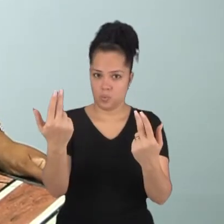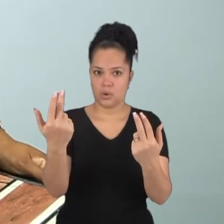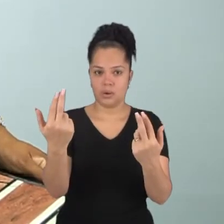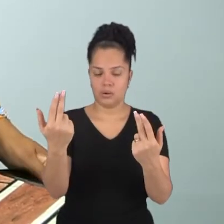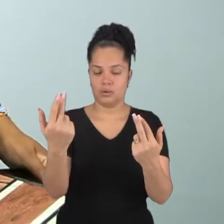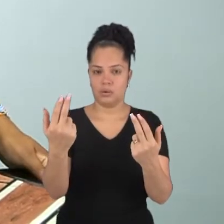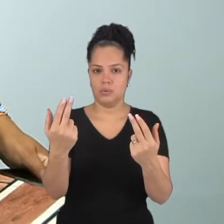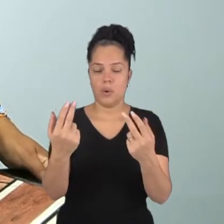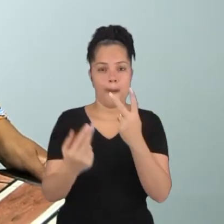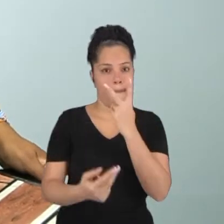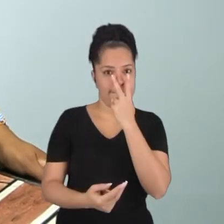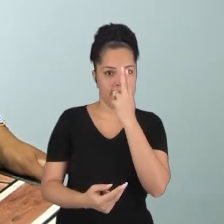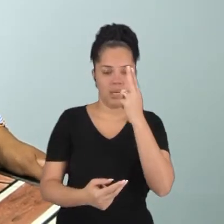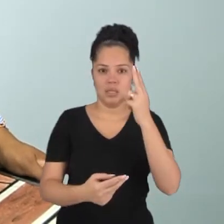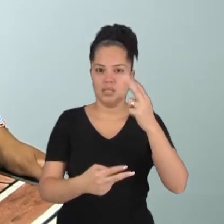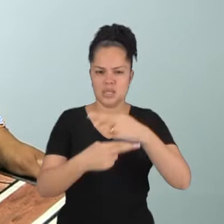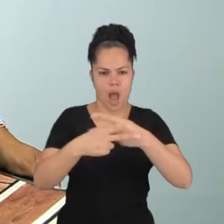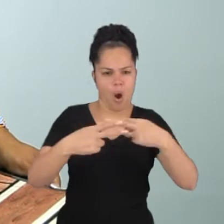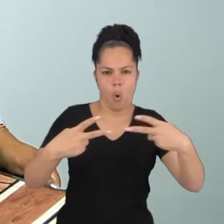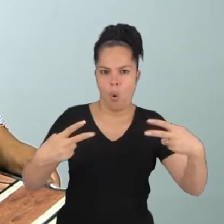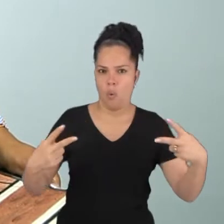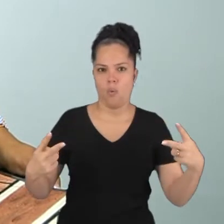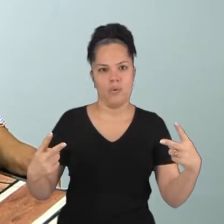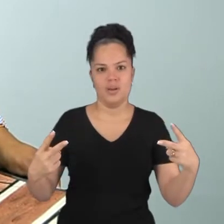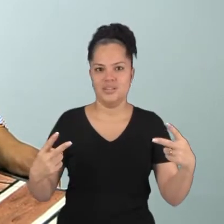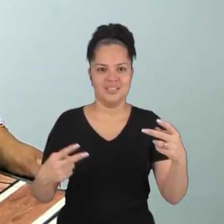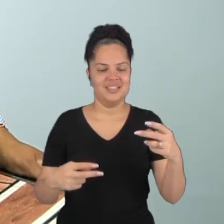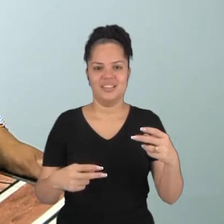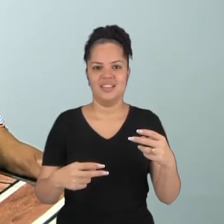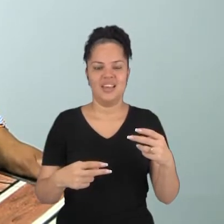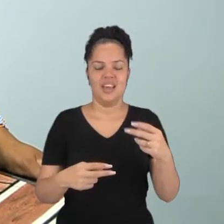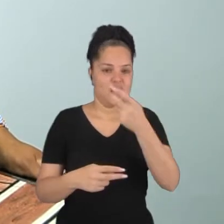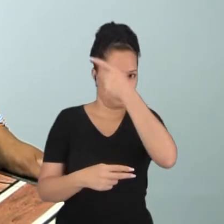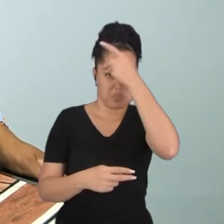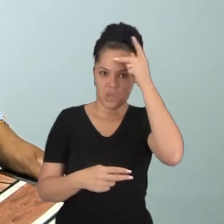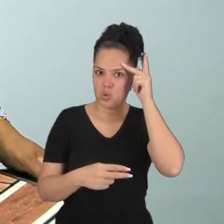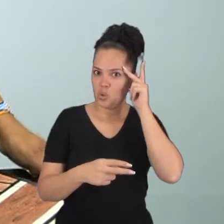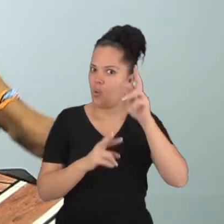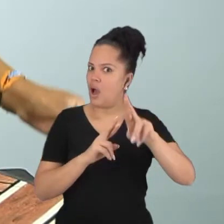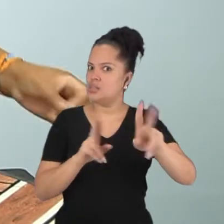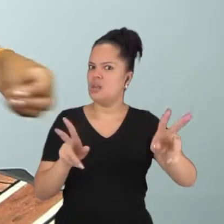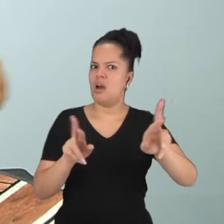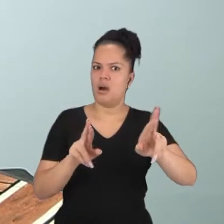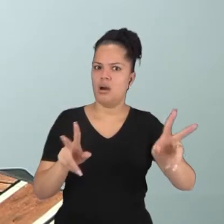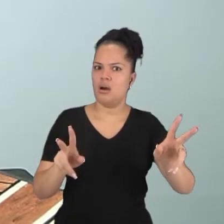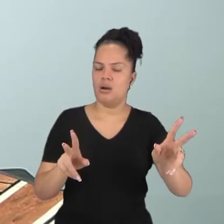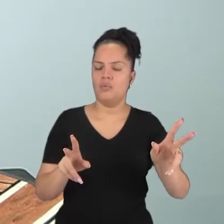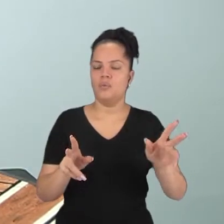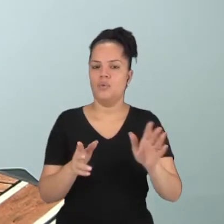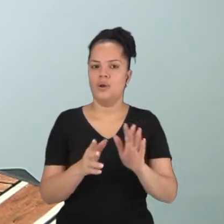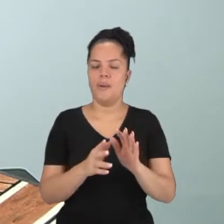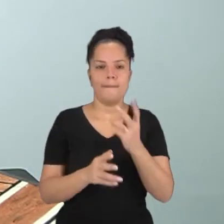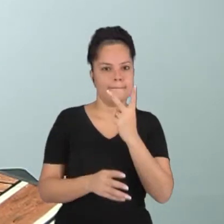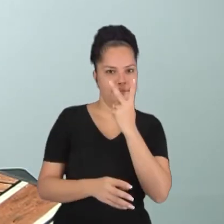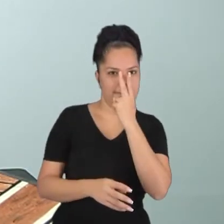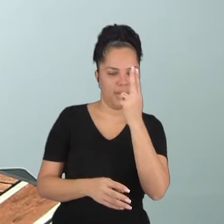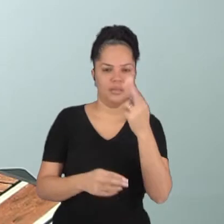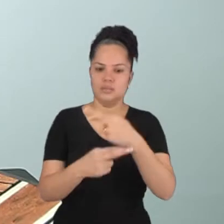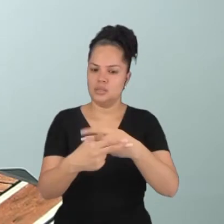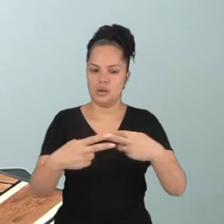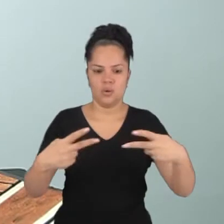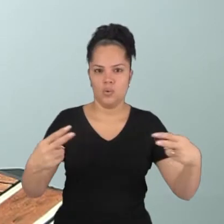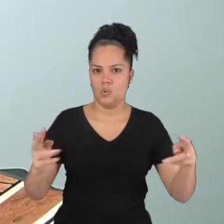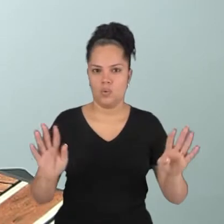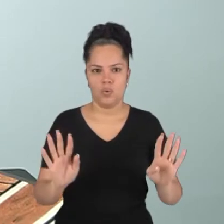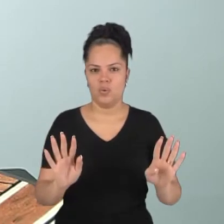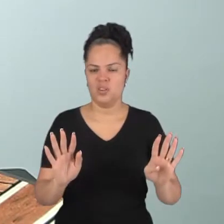certo? Eles não eram tratados como pessoas. Era um